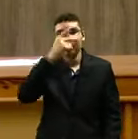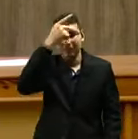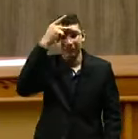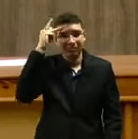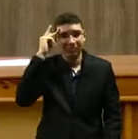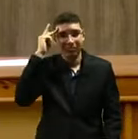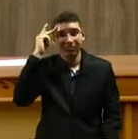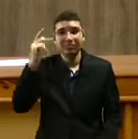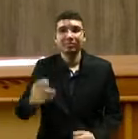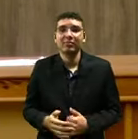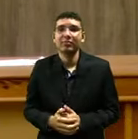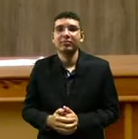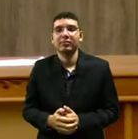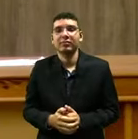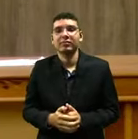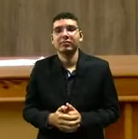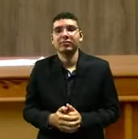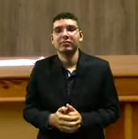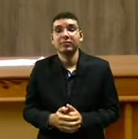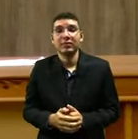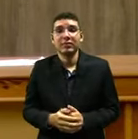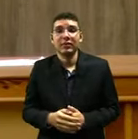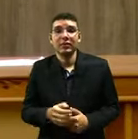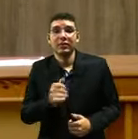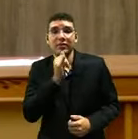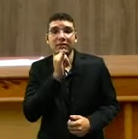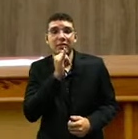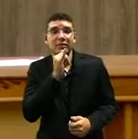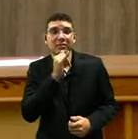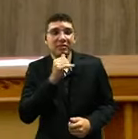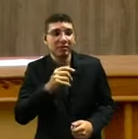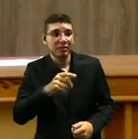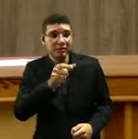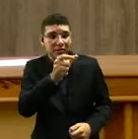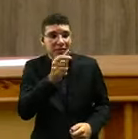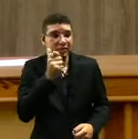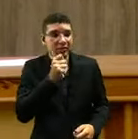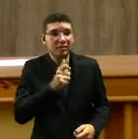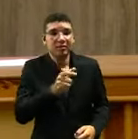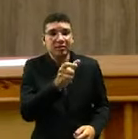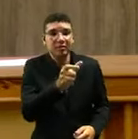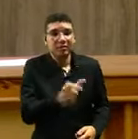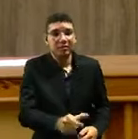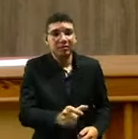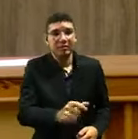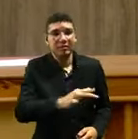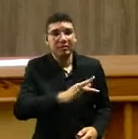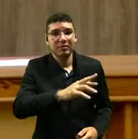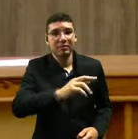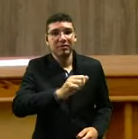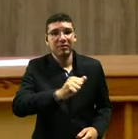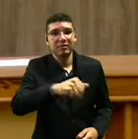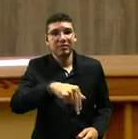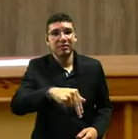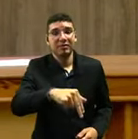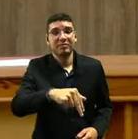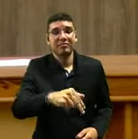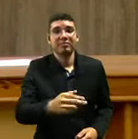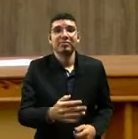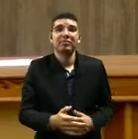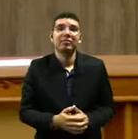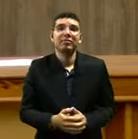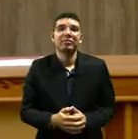aí tu começa é irmã irmã Francisca não presta não ela é isso ela aí na hora que termina que tu sai de lá o que que ela vai